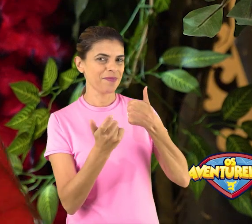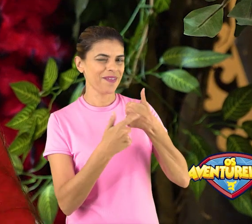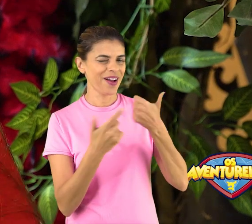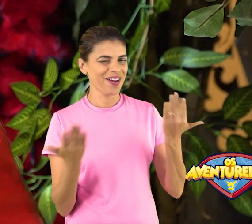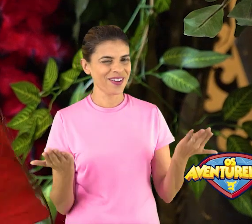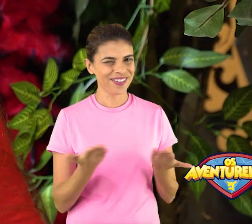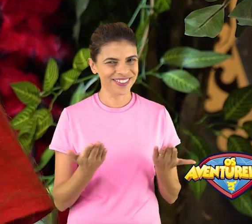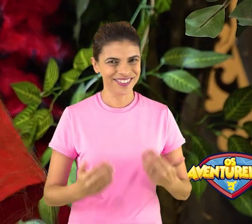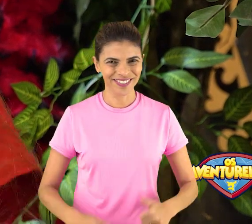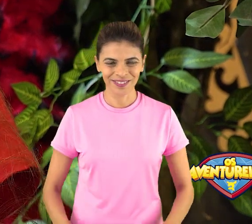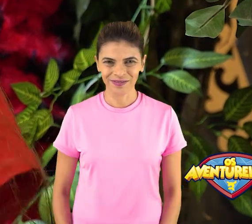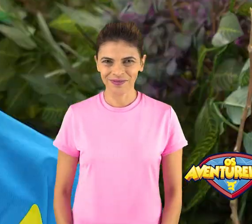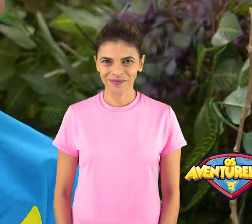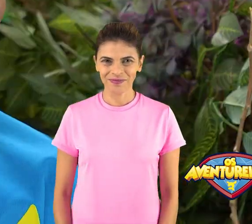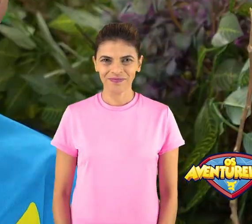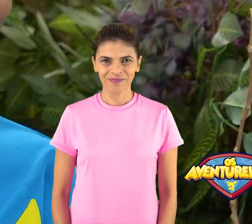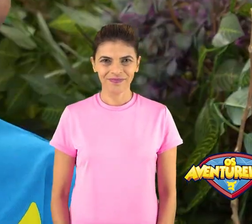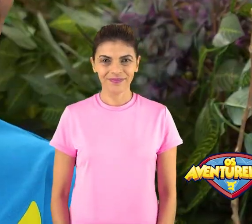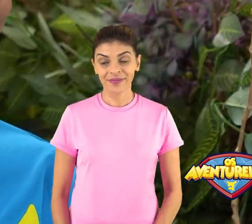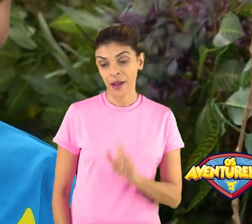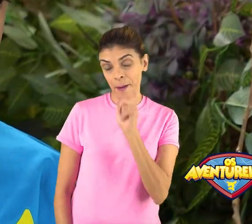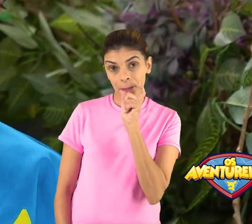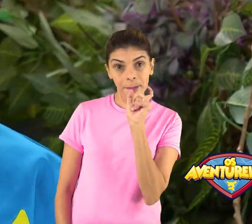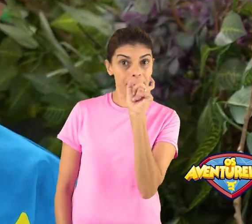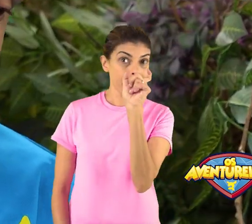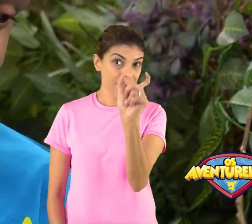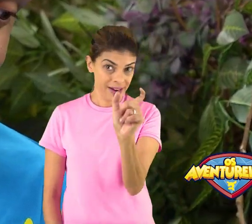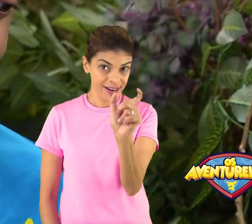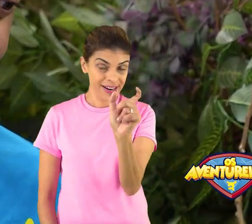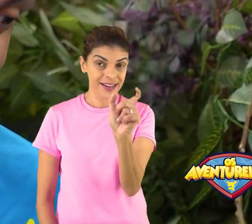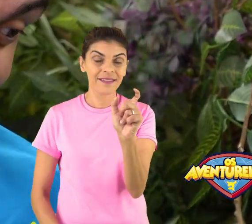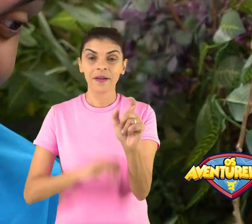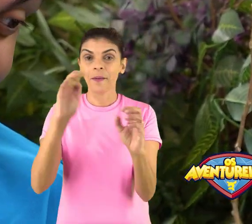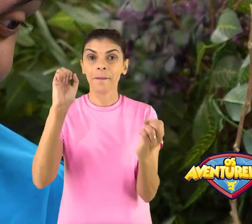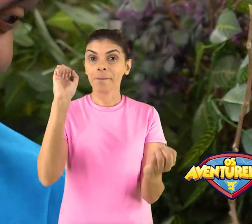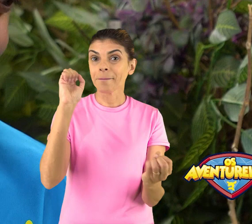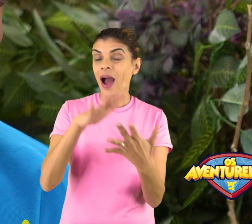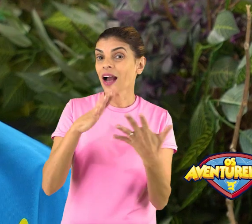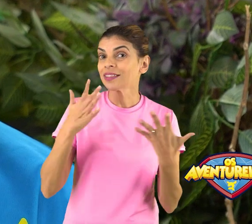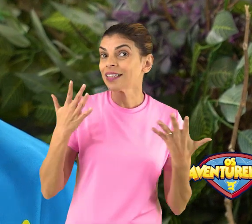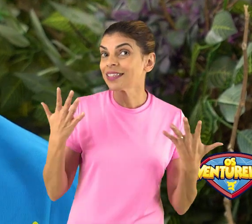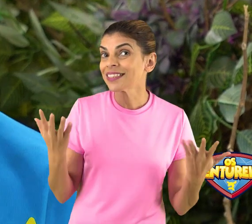no episódio de hoje. A palavrinha mágica é...